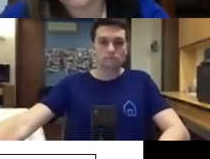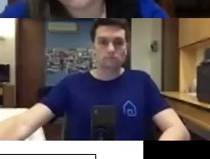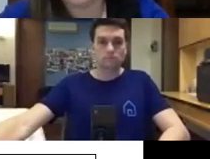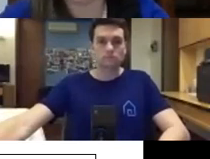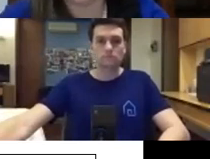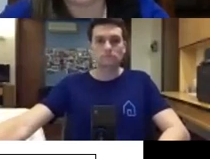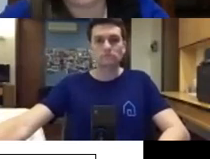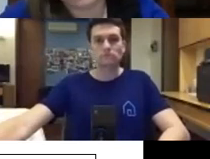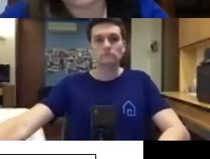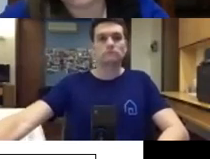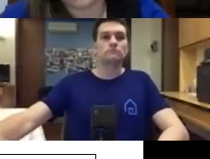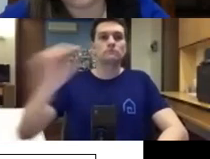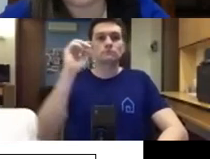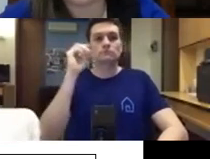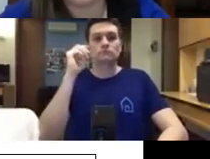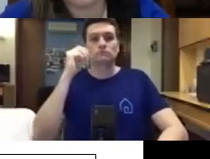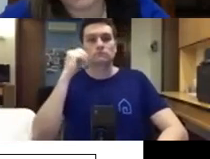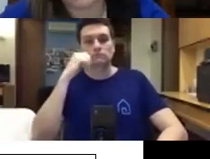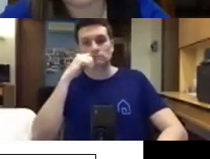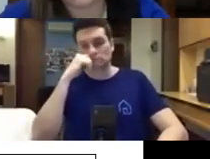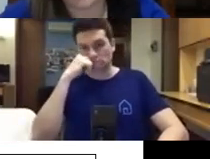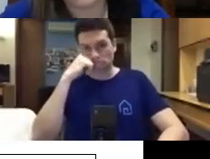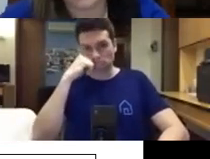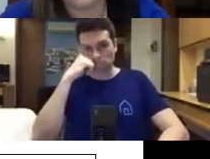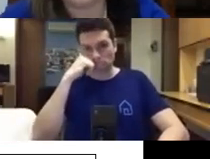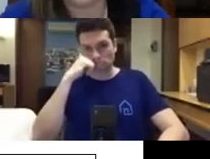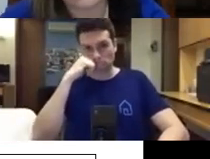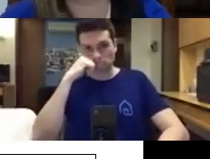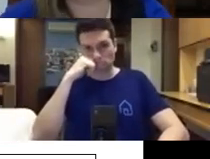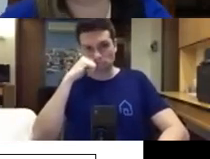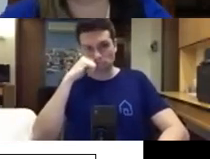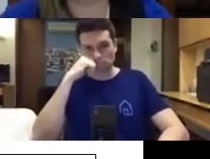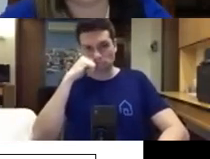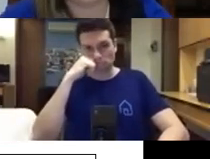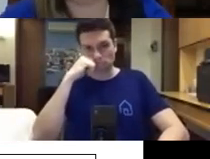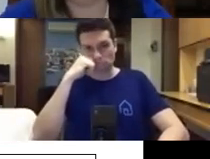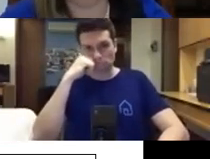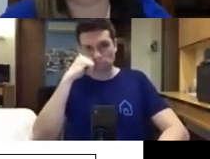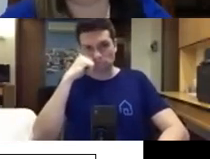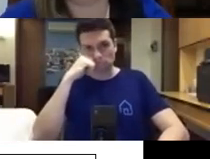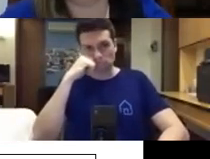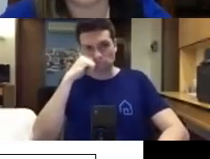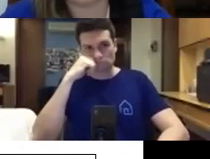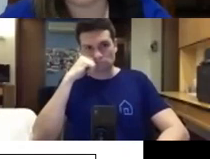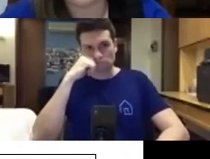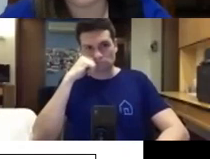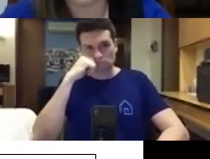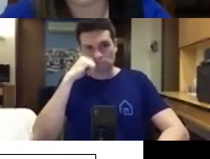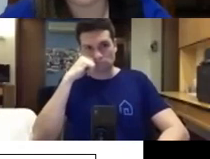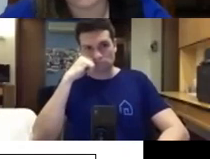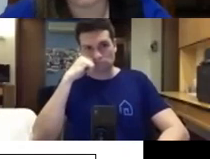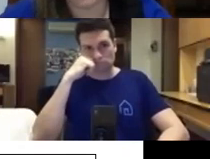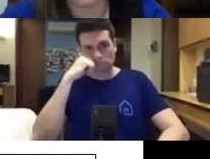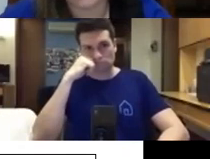físicos mecânicos e as transformações químicas. A primeira coisa que acontece realmente é a perda de água. Primeiro, a água livre, depois a gente começa a perder